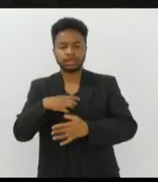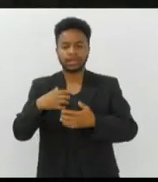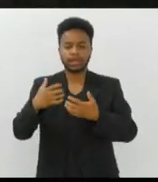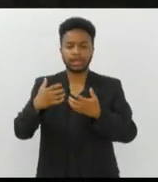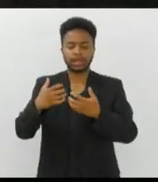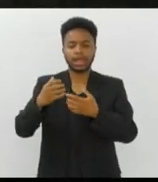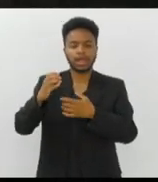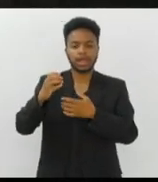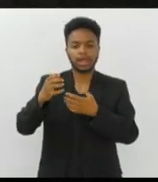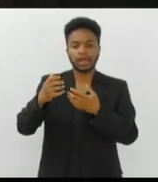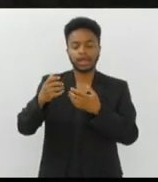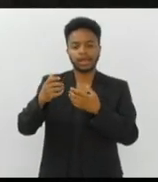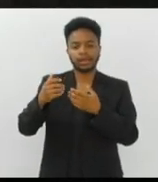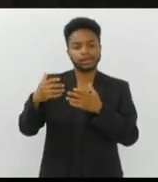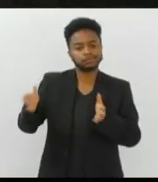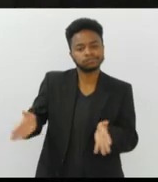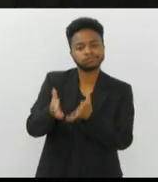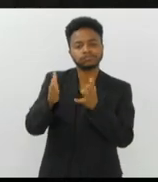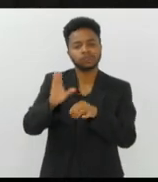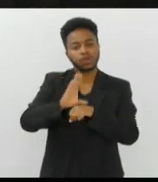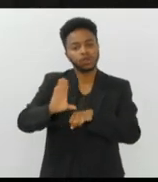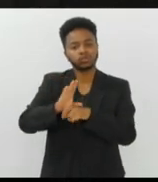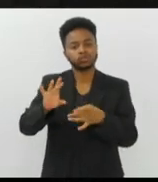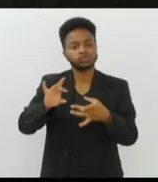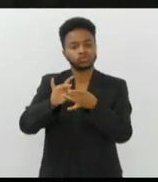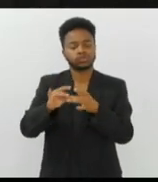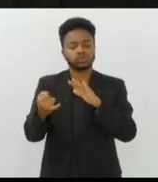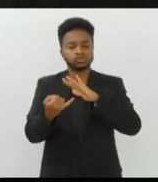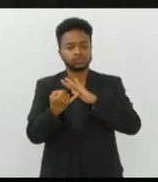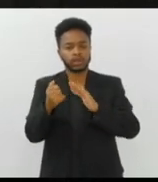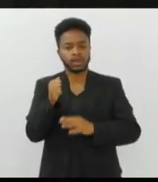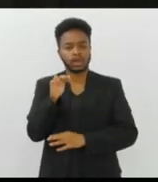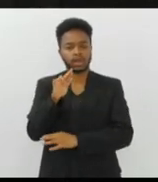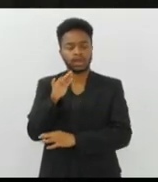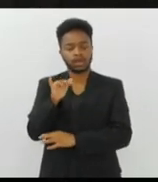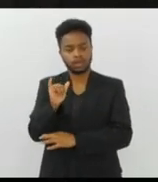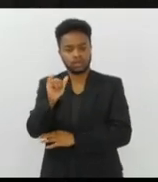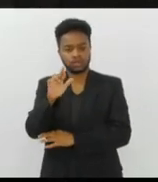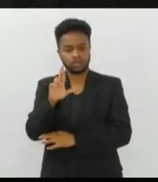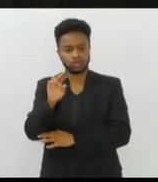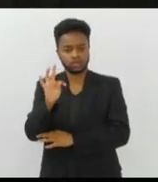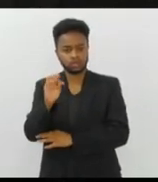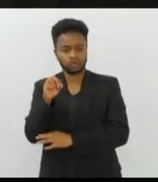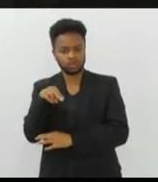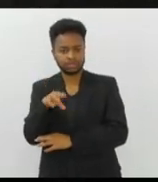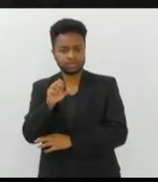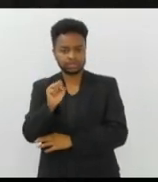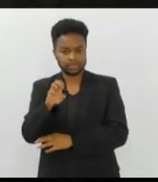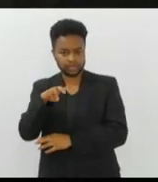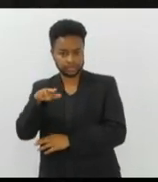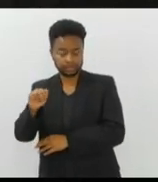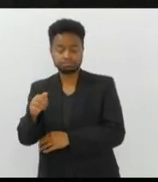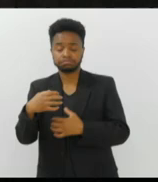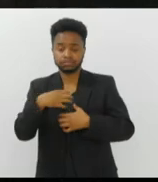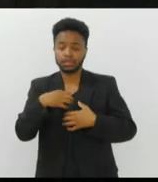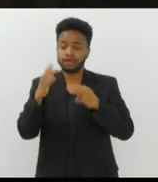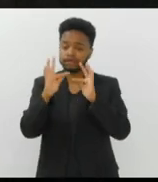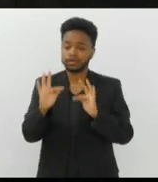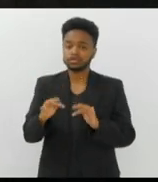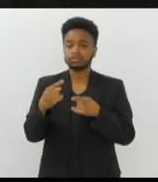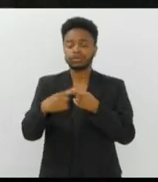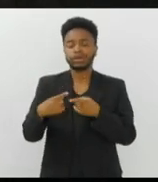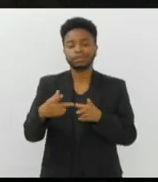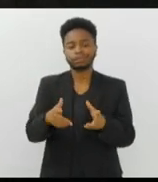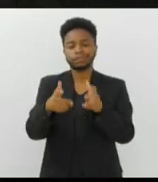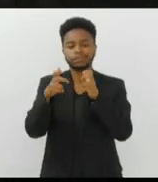Senna, a sua comunidade escolar abraçou, e eu fico muito feliz de ver uma escola